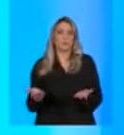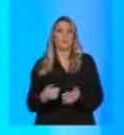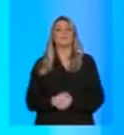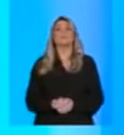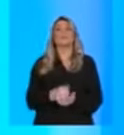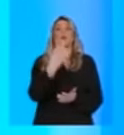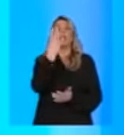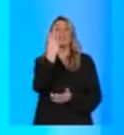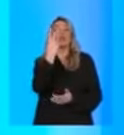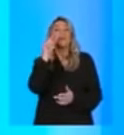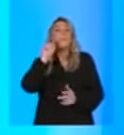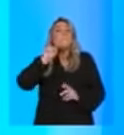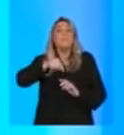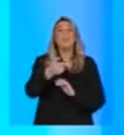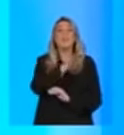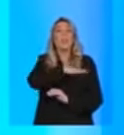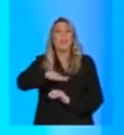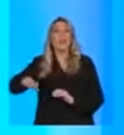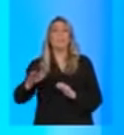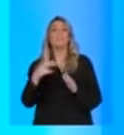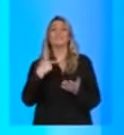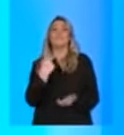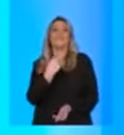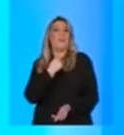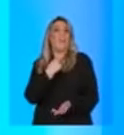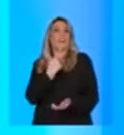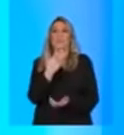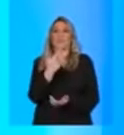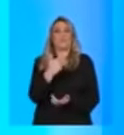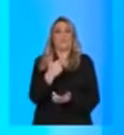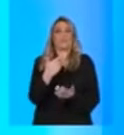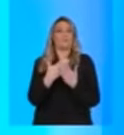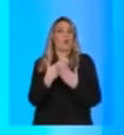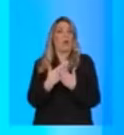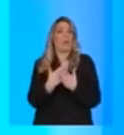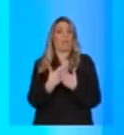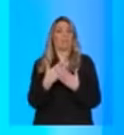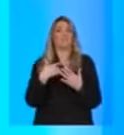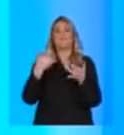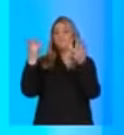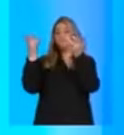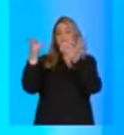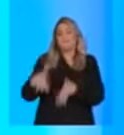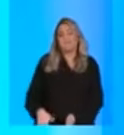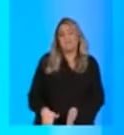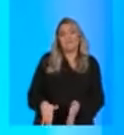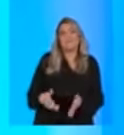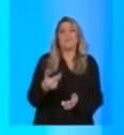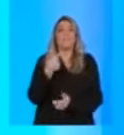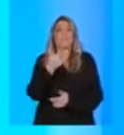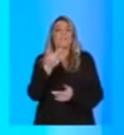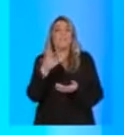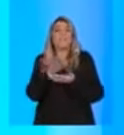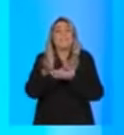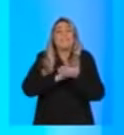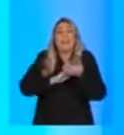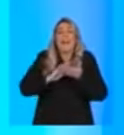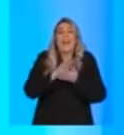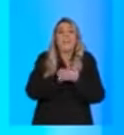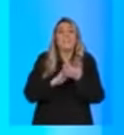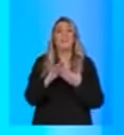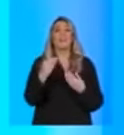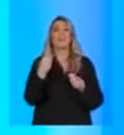42.000 crianças sem vaga em creche portanto largada sem ter muito Porto